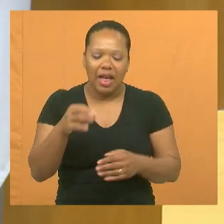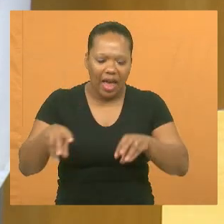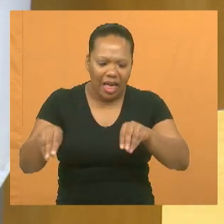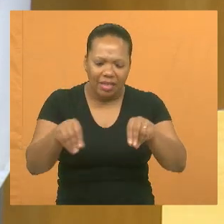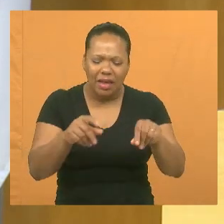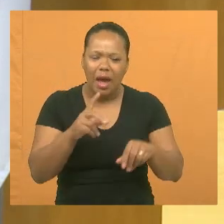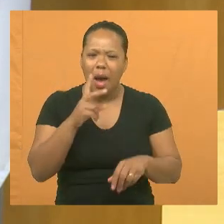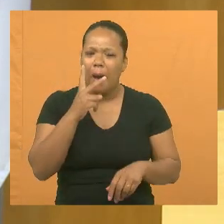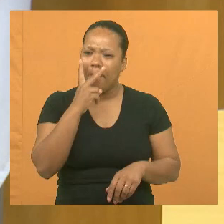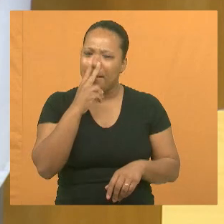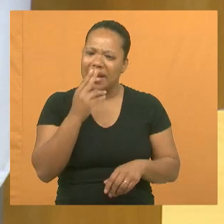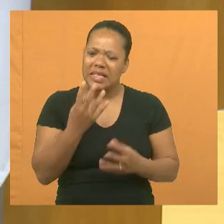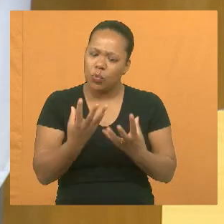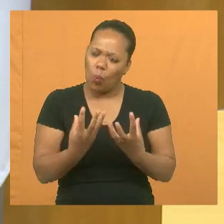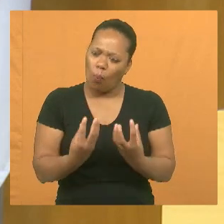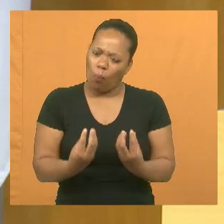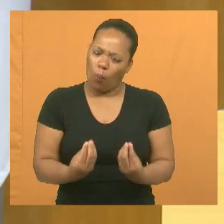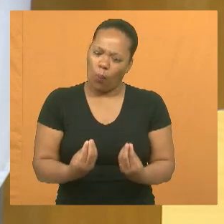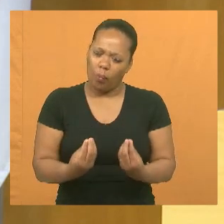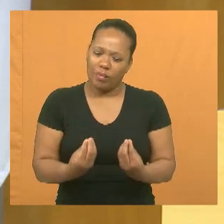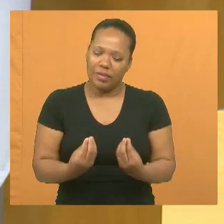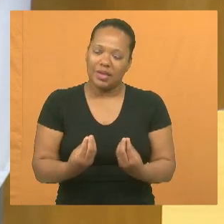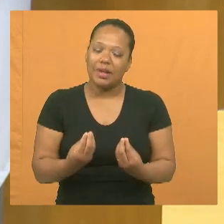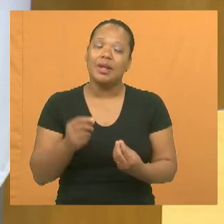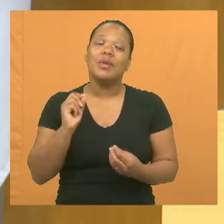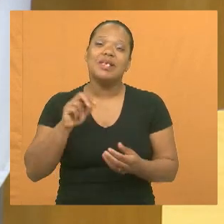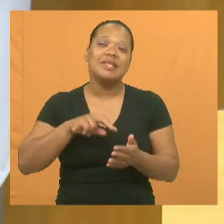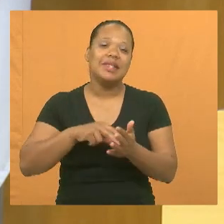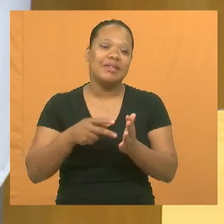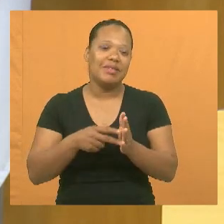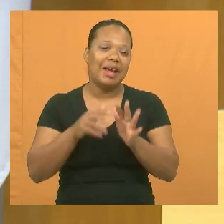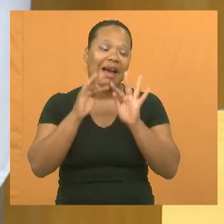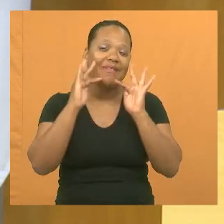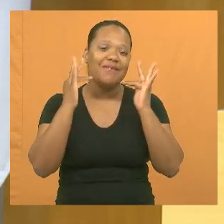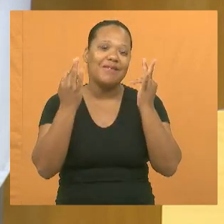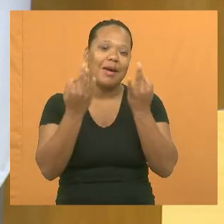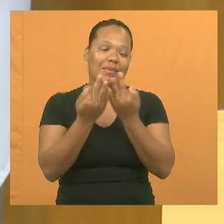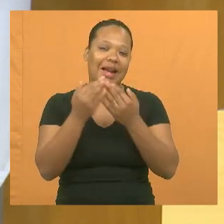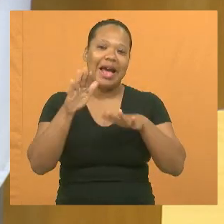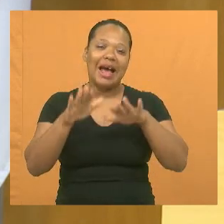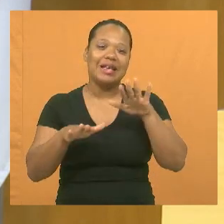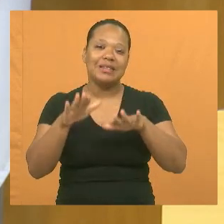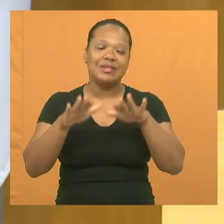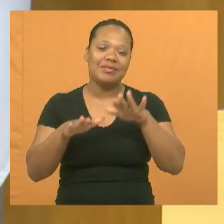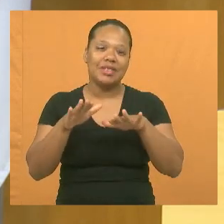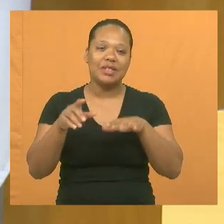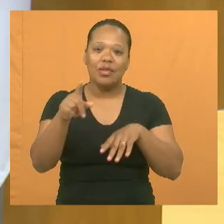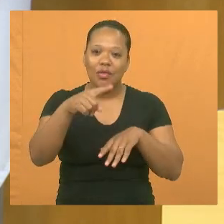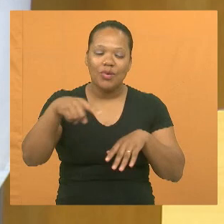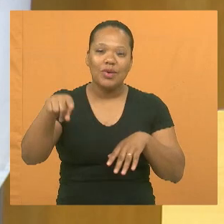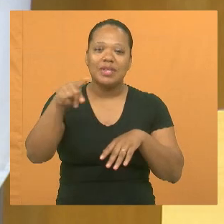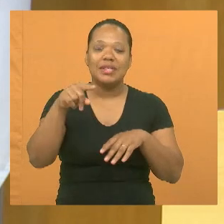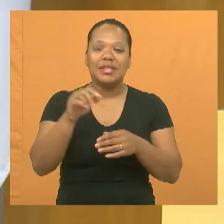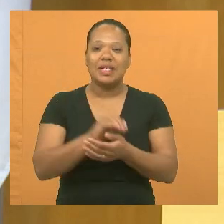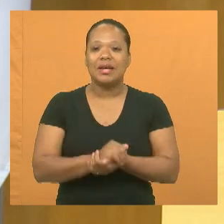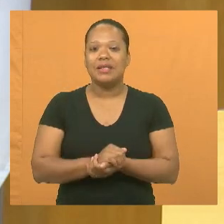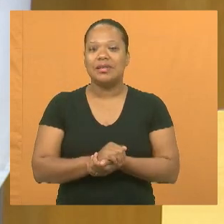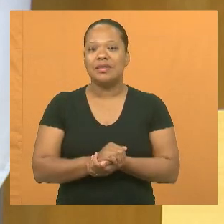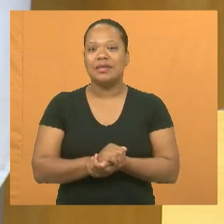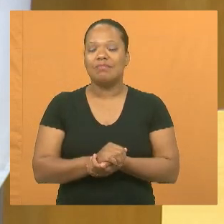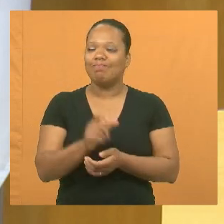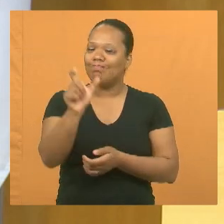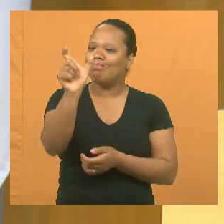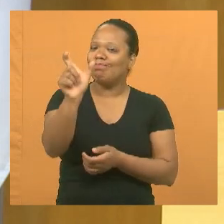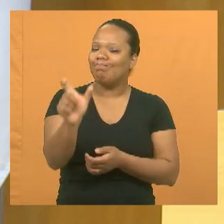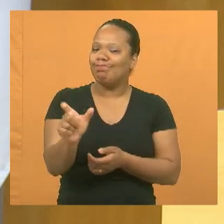seca. E essa terra é a família. Quantas vezes vocês são para aquela criança,